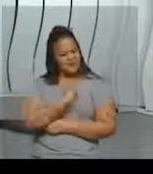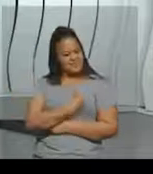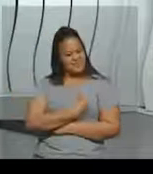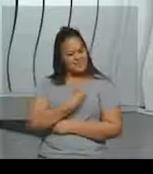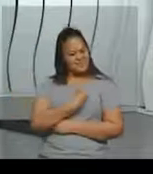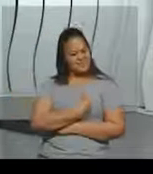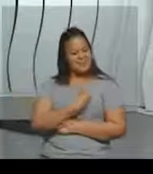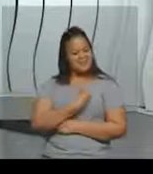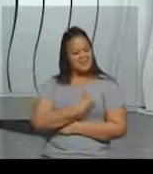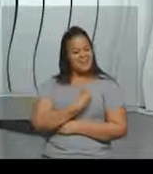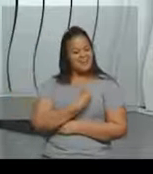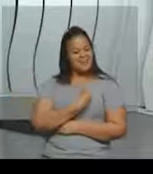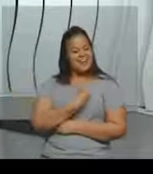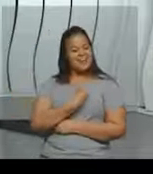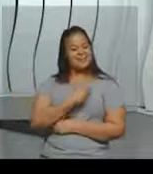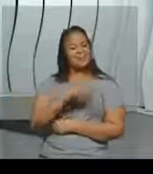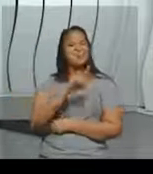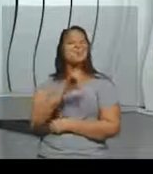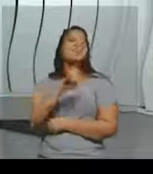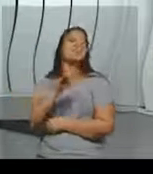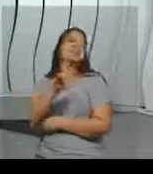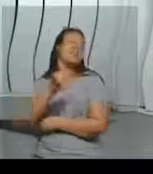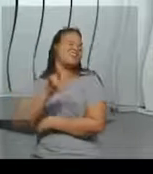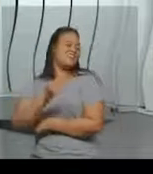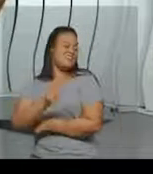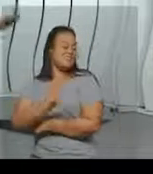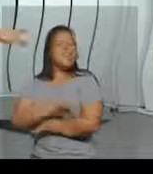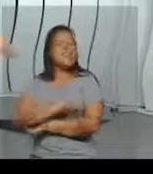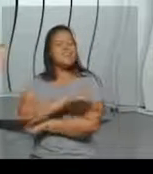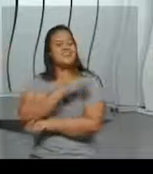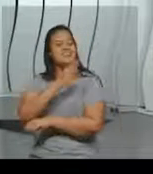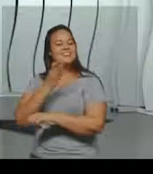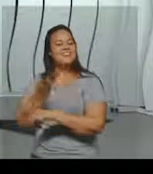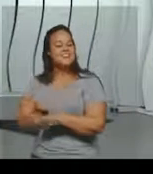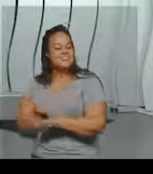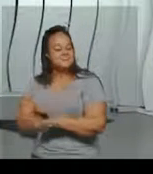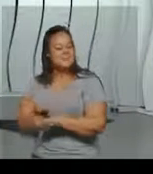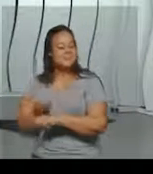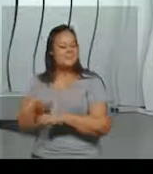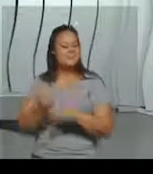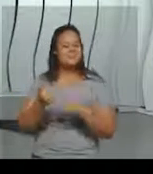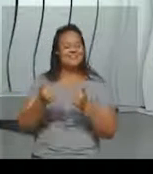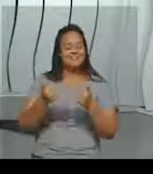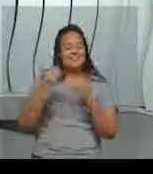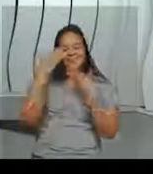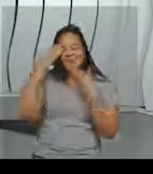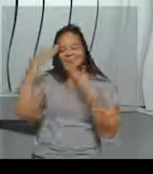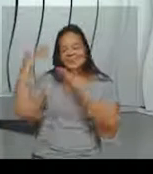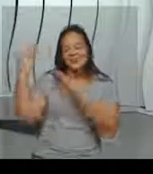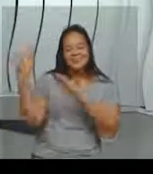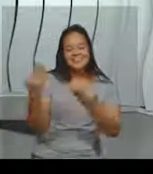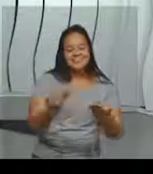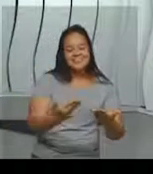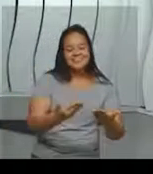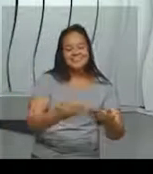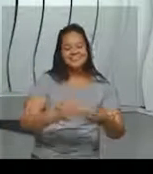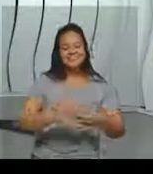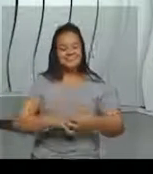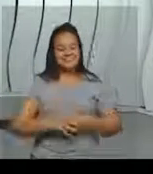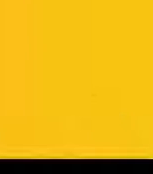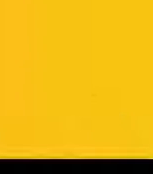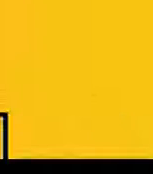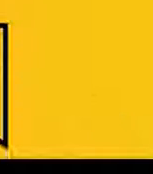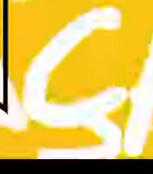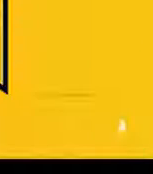do nosso dia a dia, do nosso cotidiano. Muito obrigado!